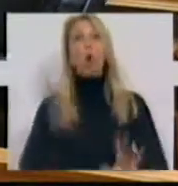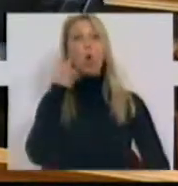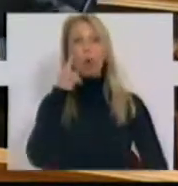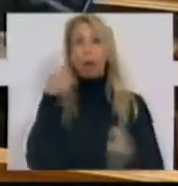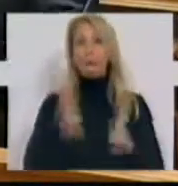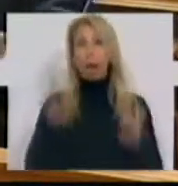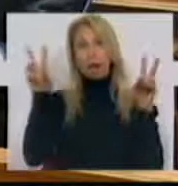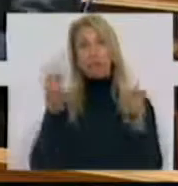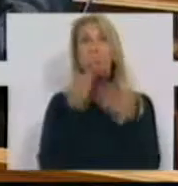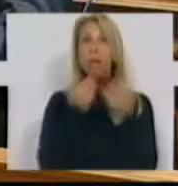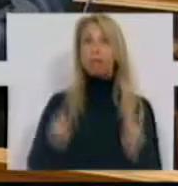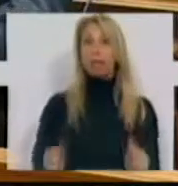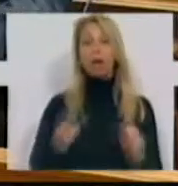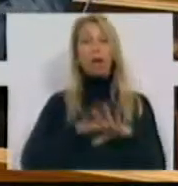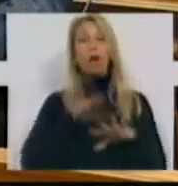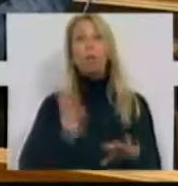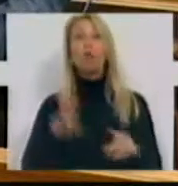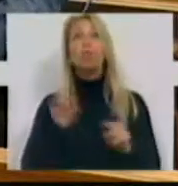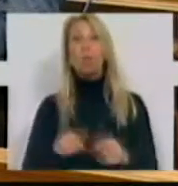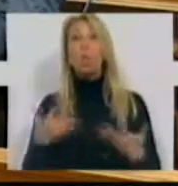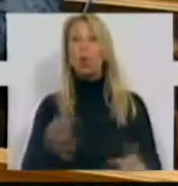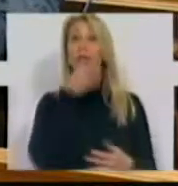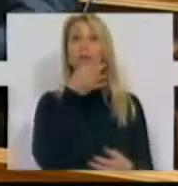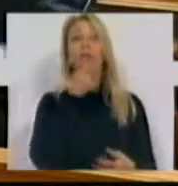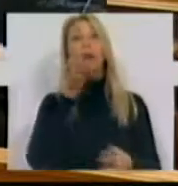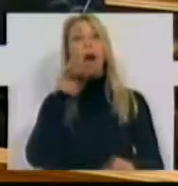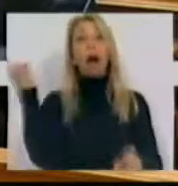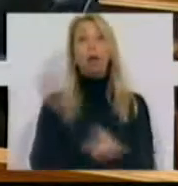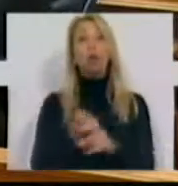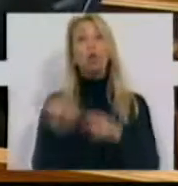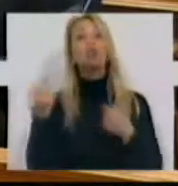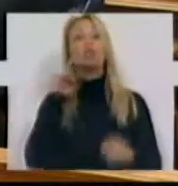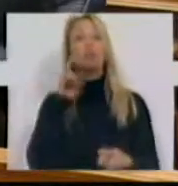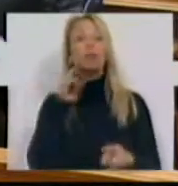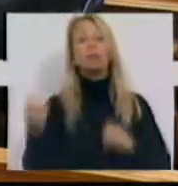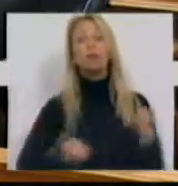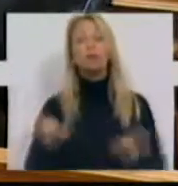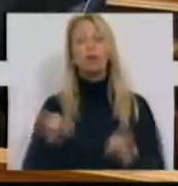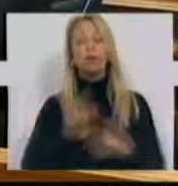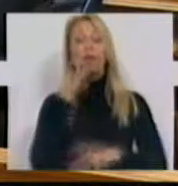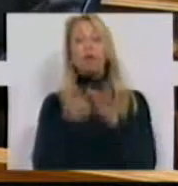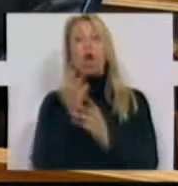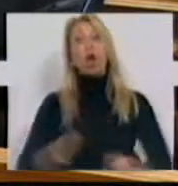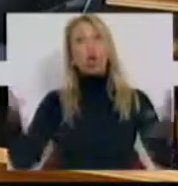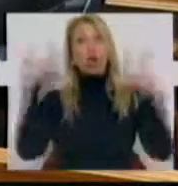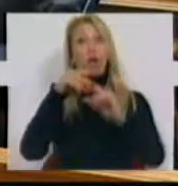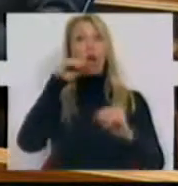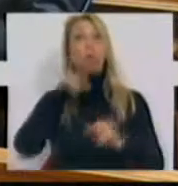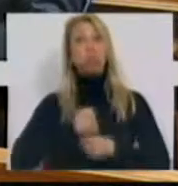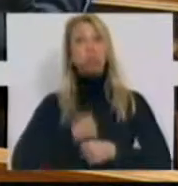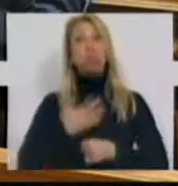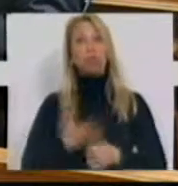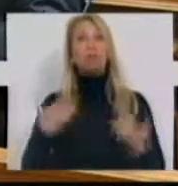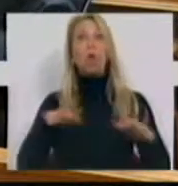matéria, e é por isso que hoje estamos aqui a falar de auditores de segurança rodoviária. Ou seja, estamos a falar efetivamente da criação de uma nova profissão, mas sobretudo